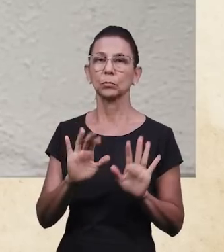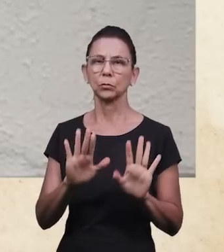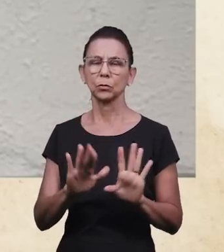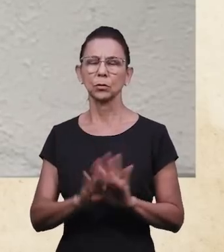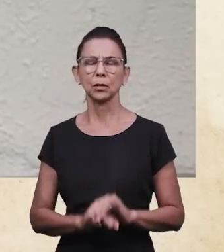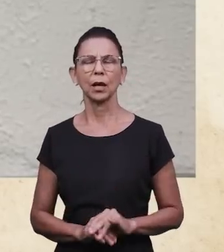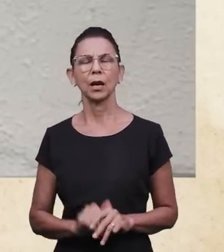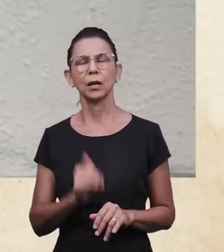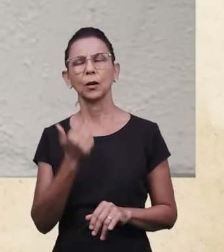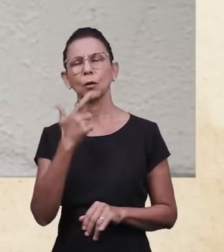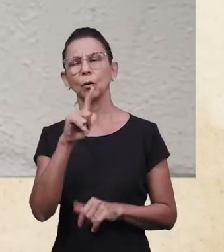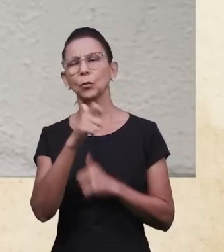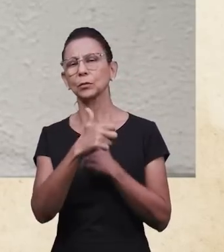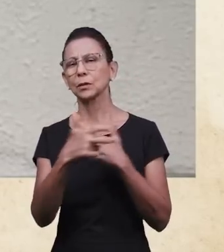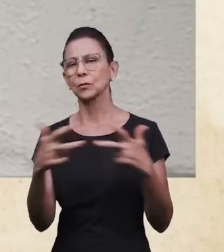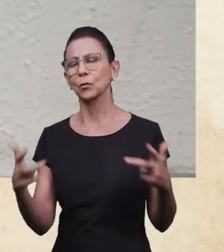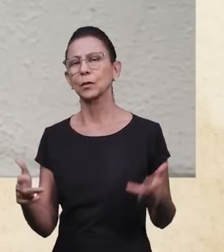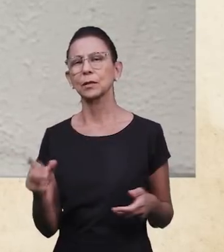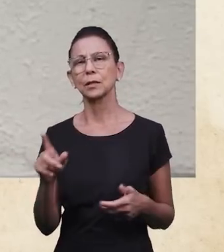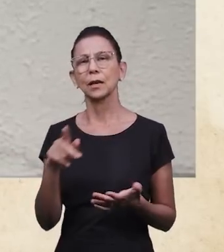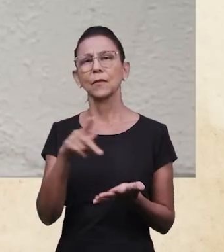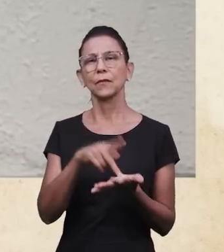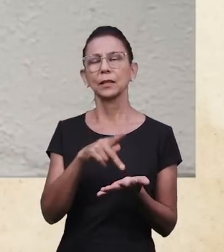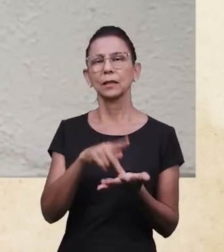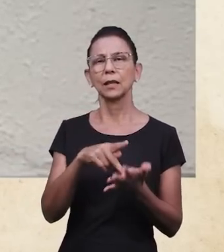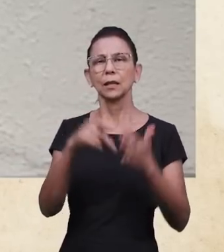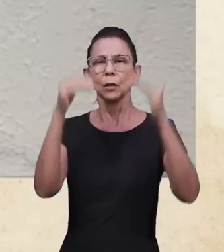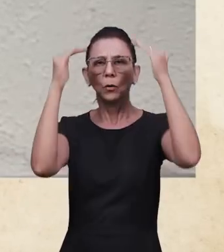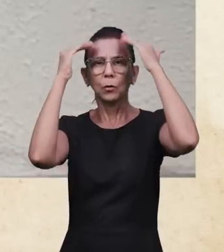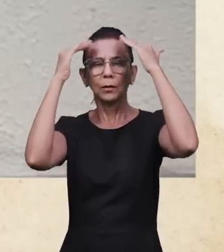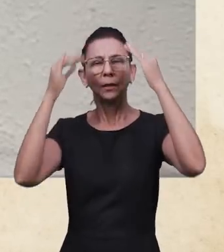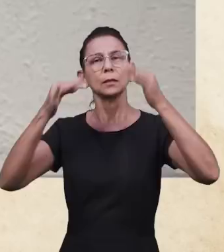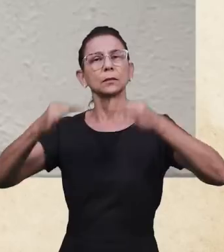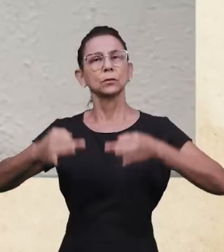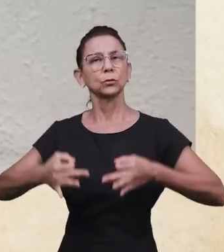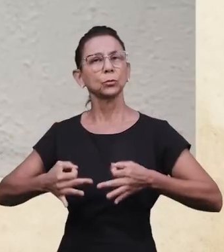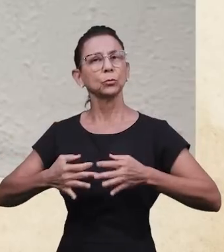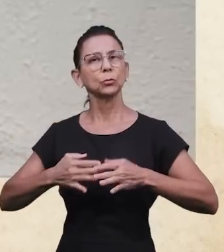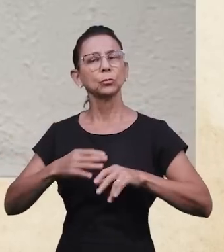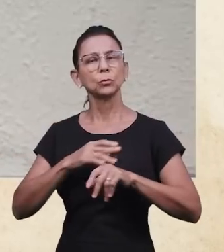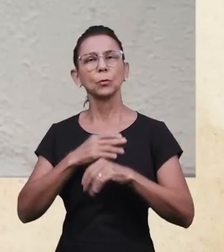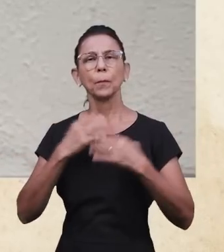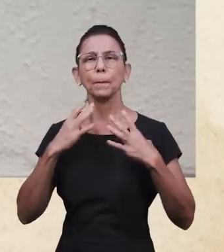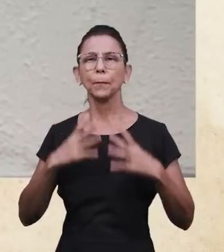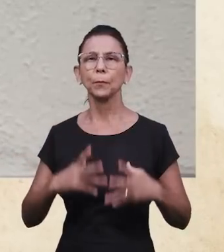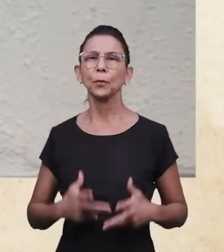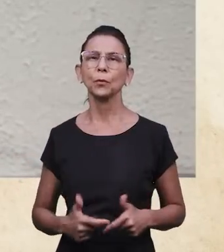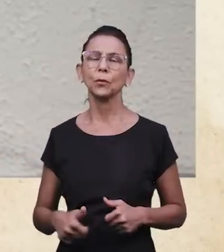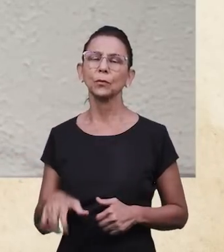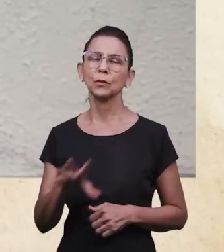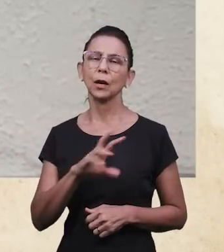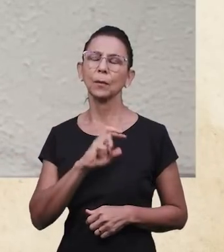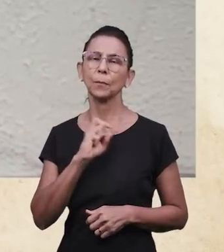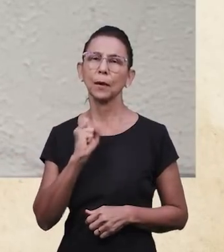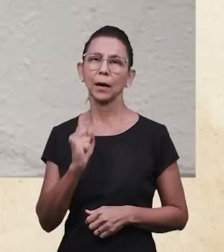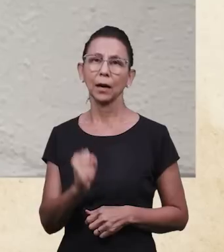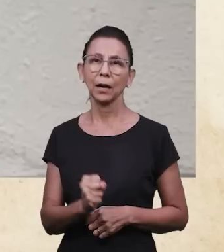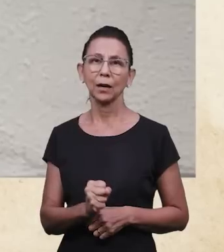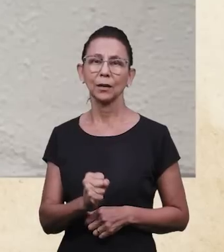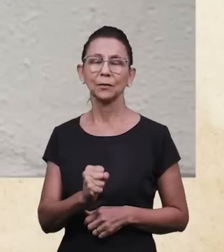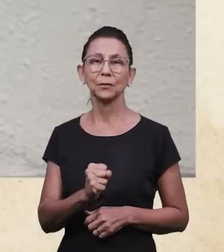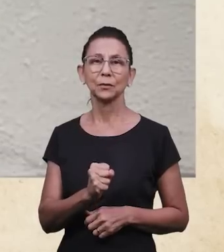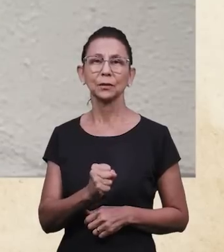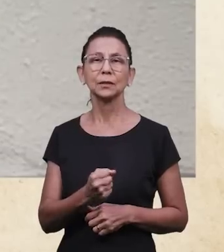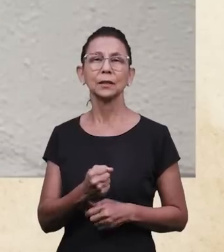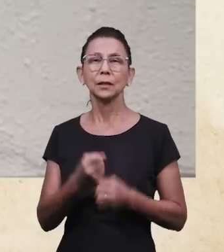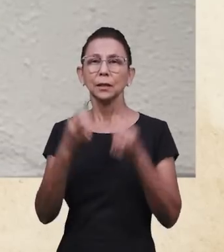puro, amável, de boa fama, se há alguma virtude, se há algum louvor, pensam nisso, praticam